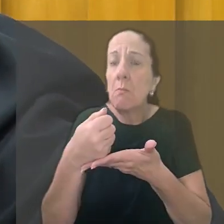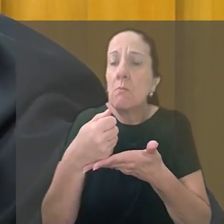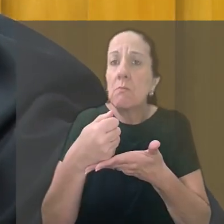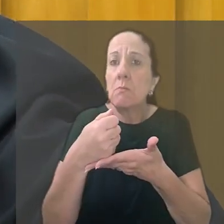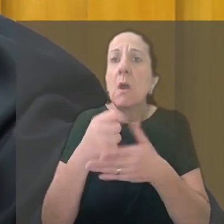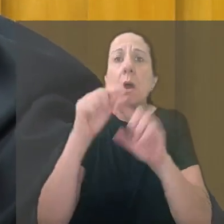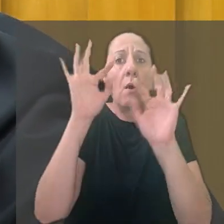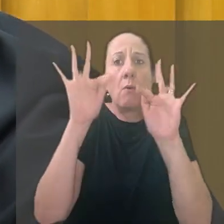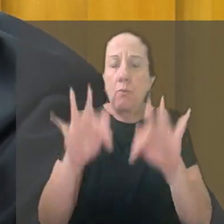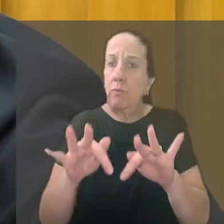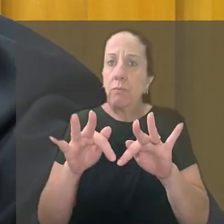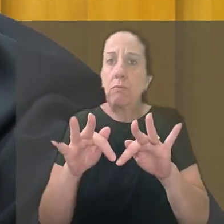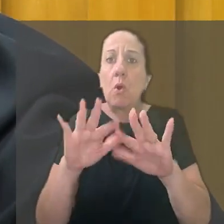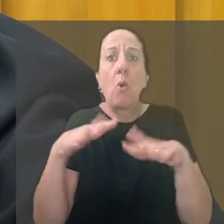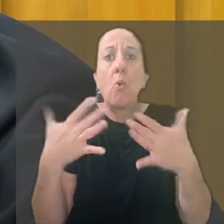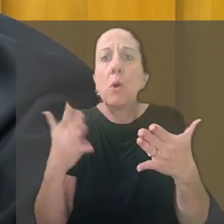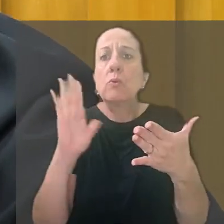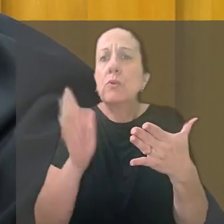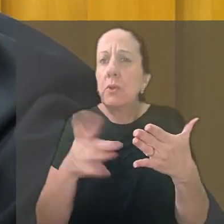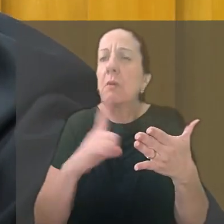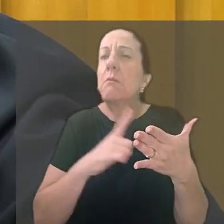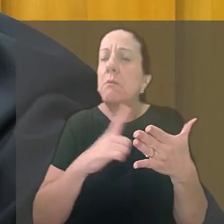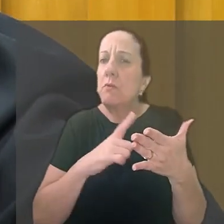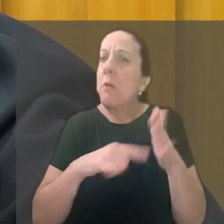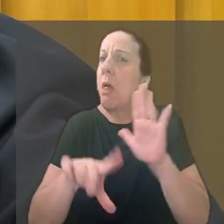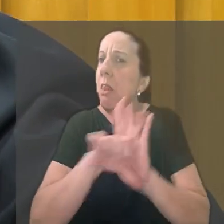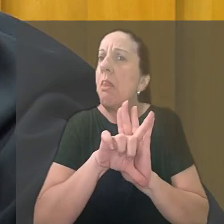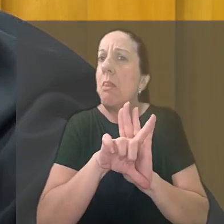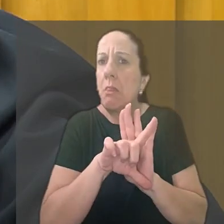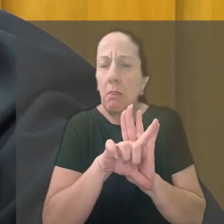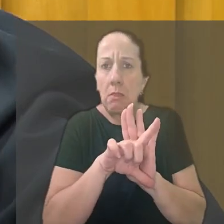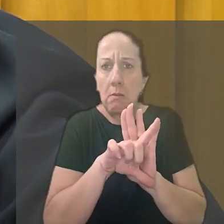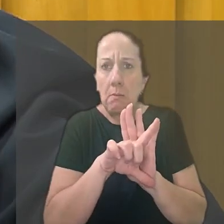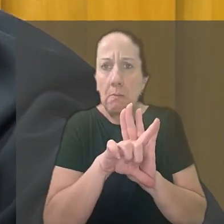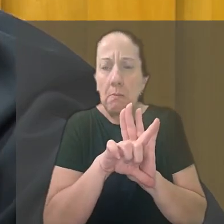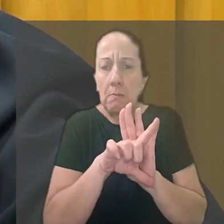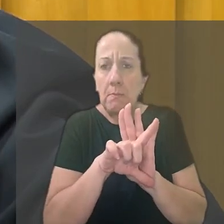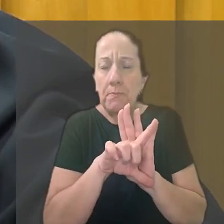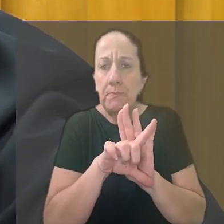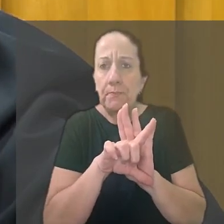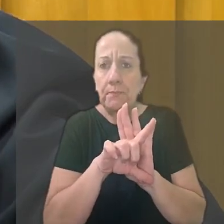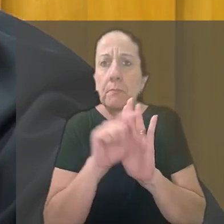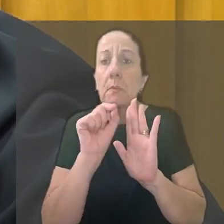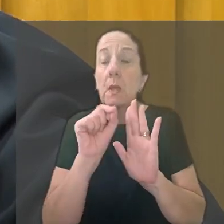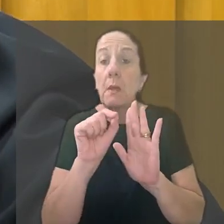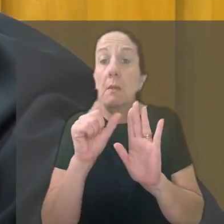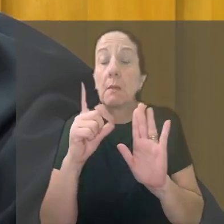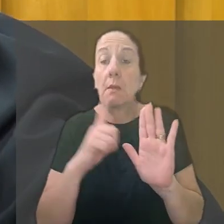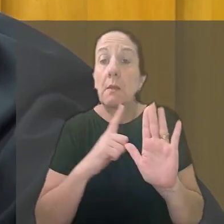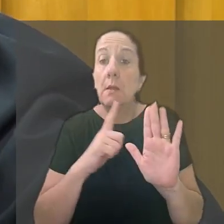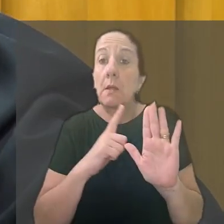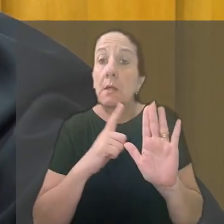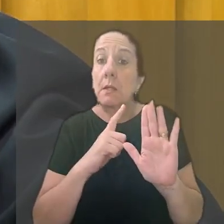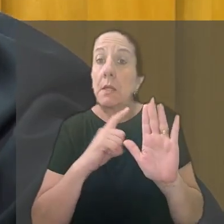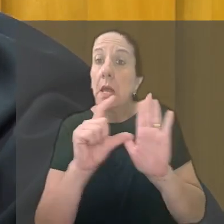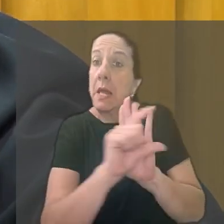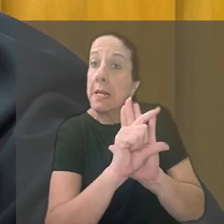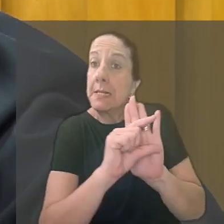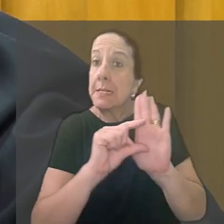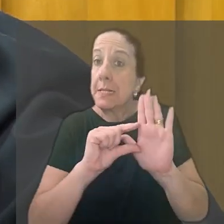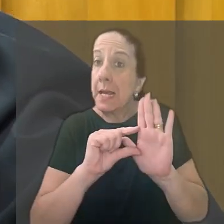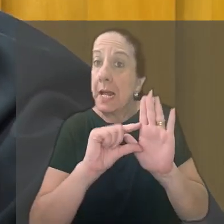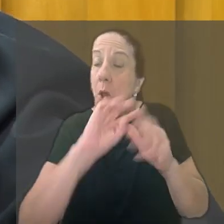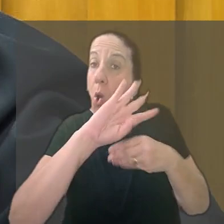e a extinção aconteceu, portanto, quando já havia previsão legal de estabelecimento dessa